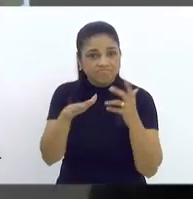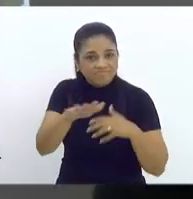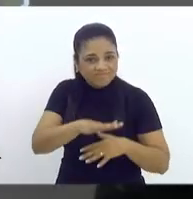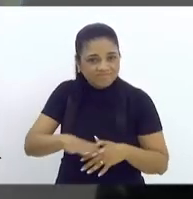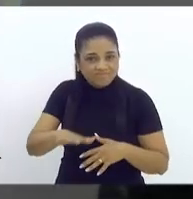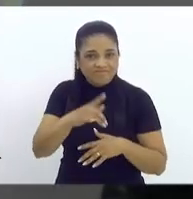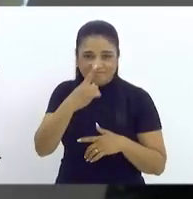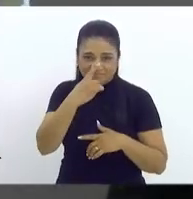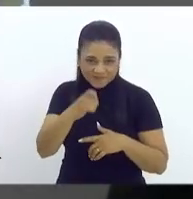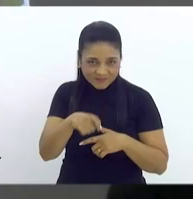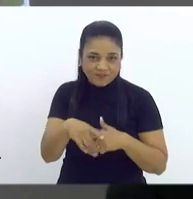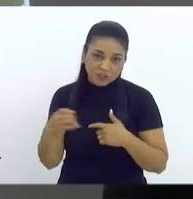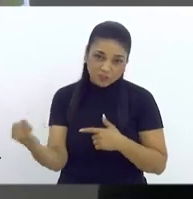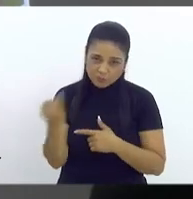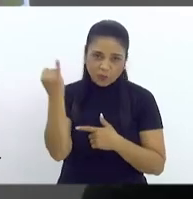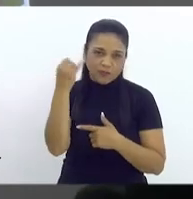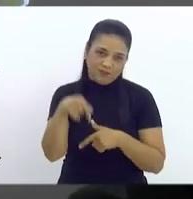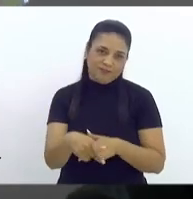importantes.